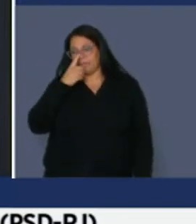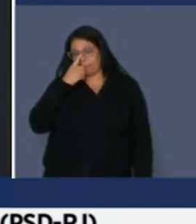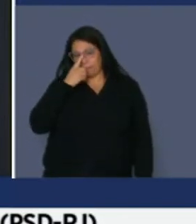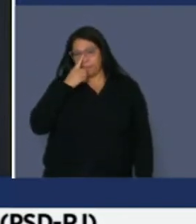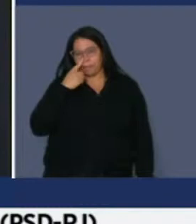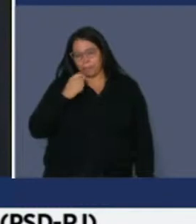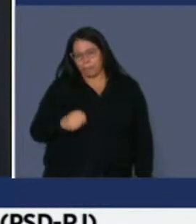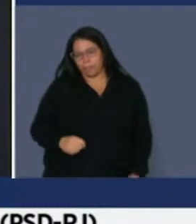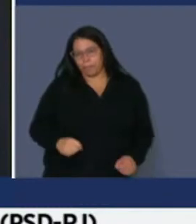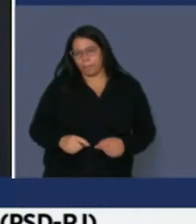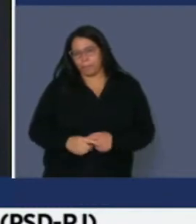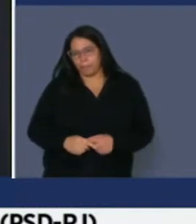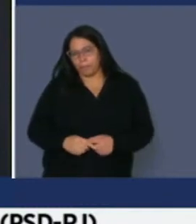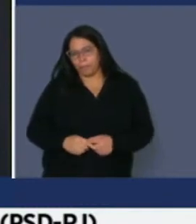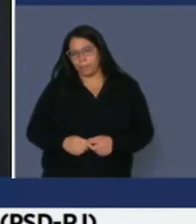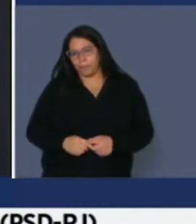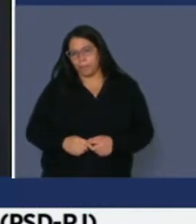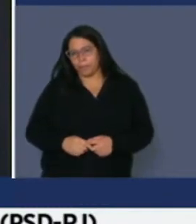conhece